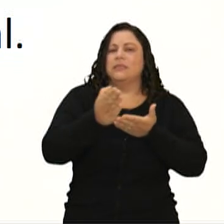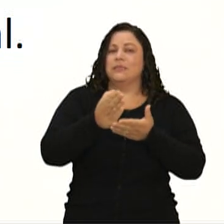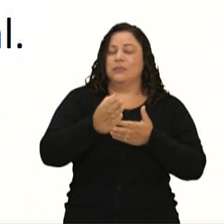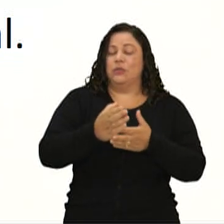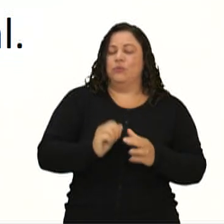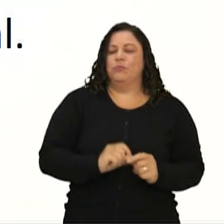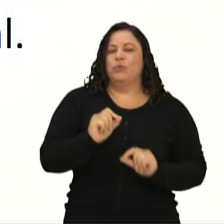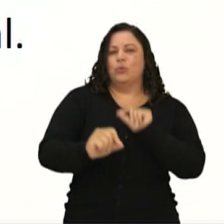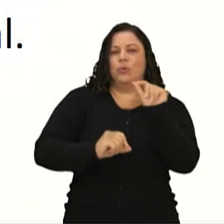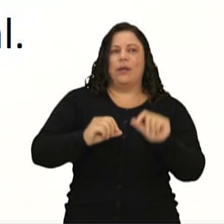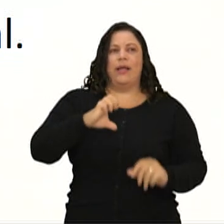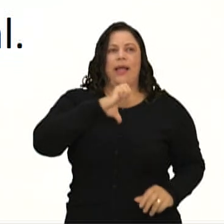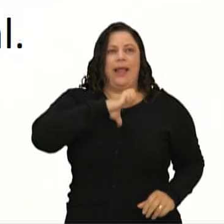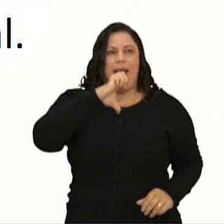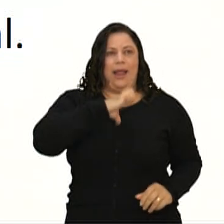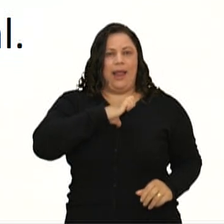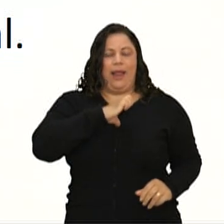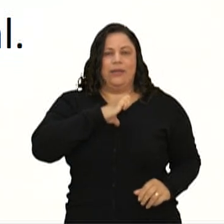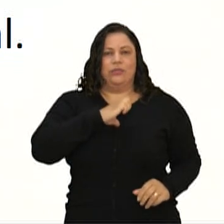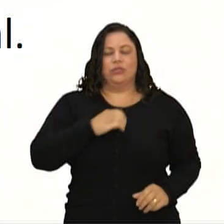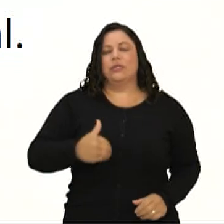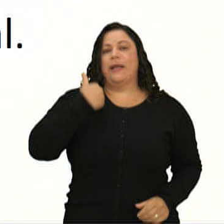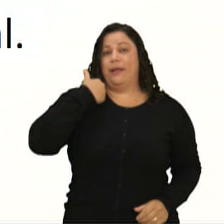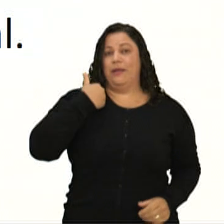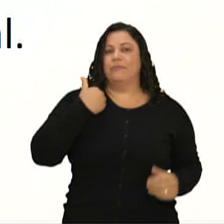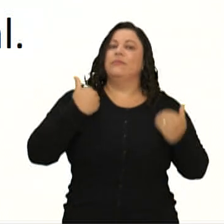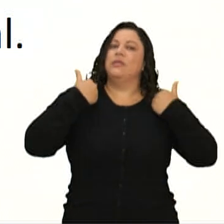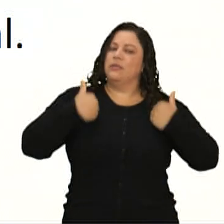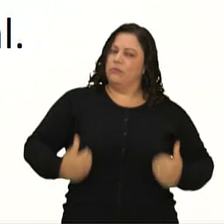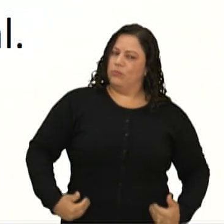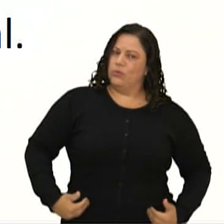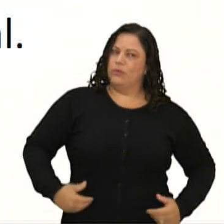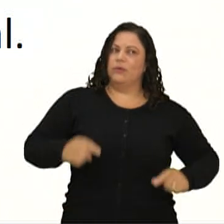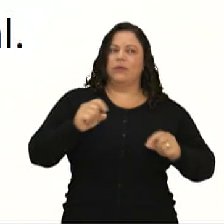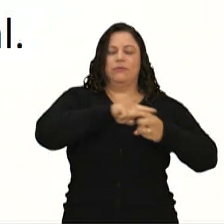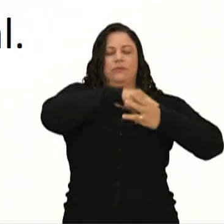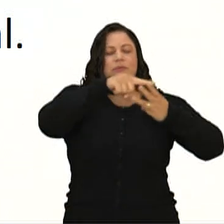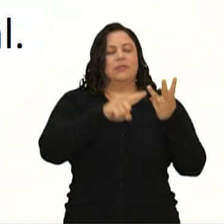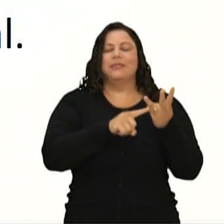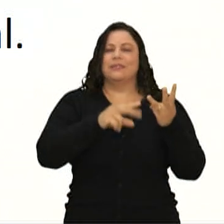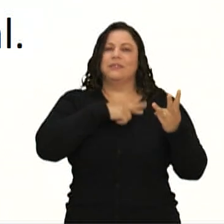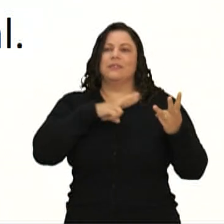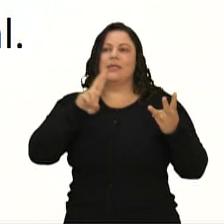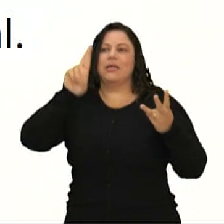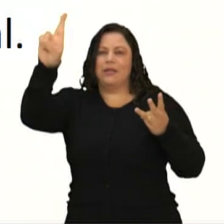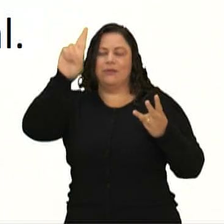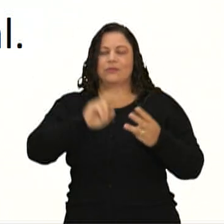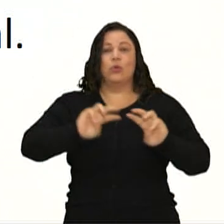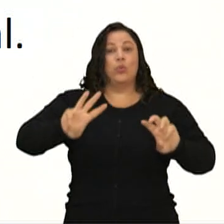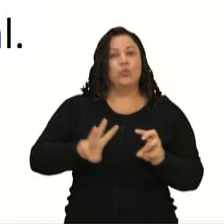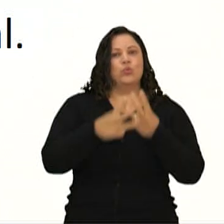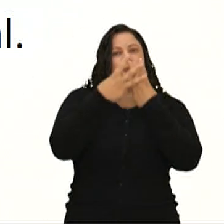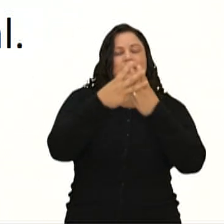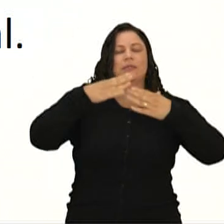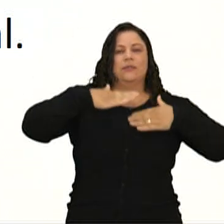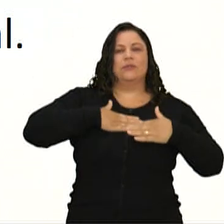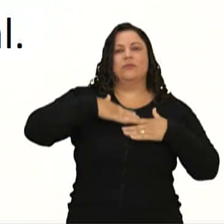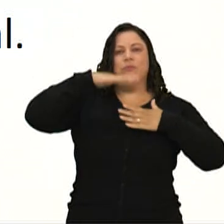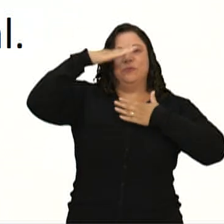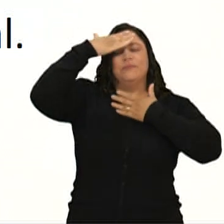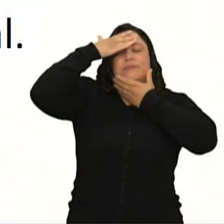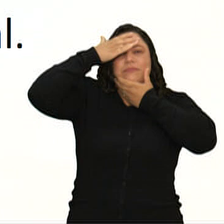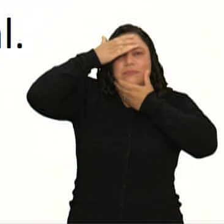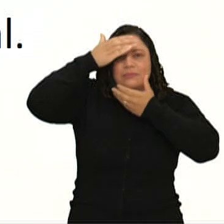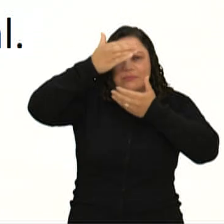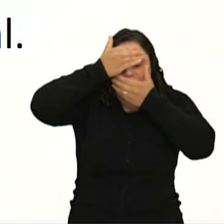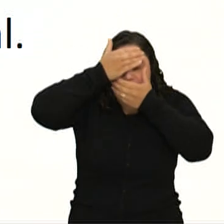grandes religiões monoteístas, o judaísmo, o cristianismo e o islamismo, e que compõem a matriz ocidental. Vamos ver